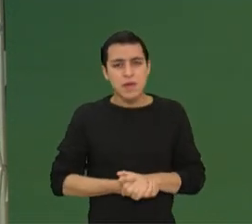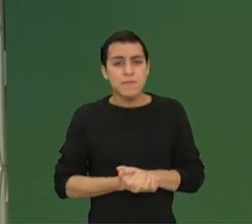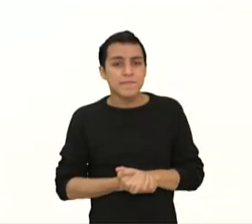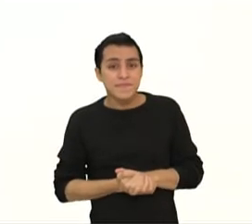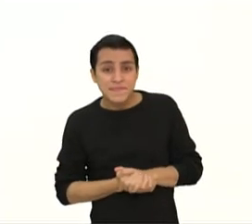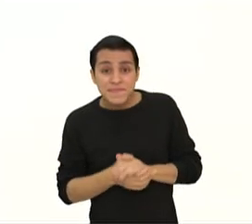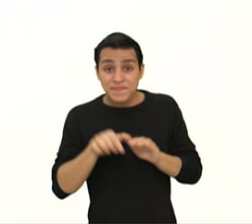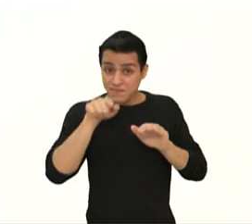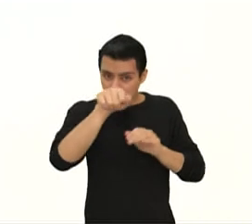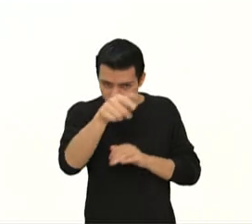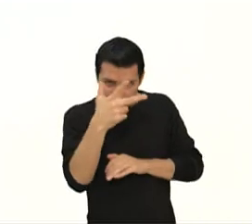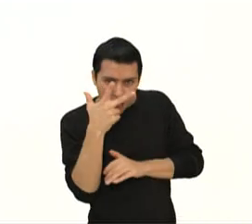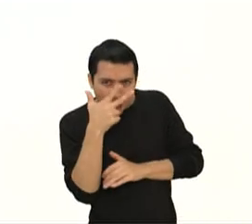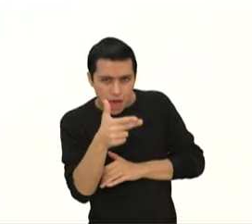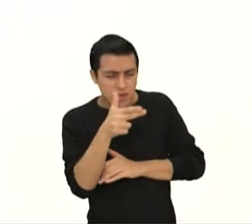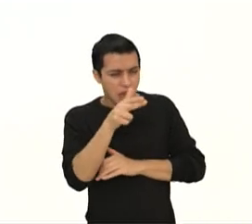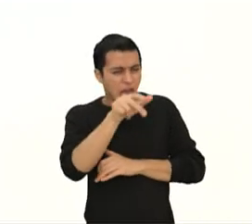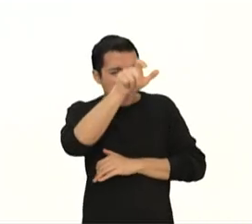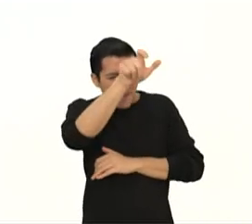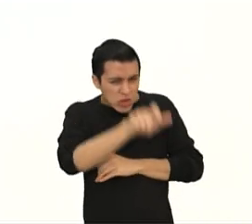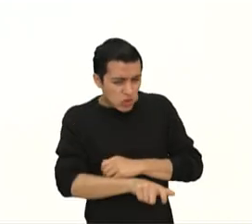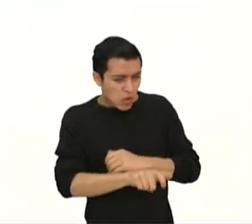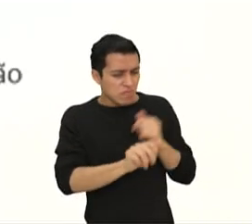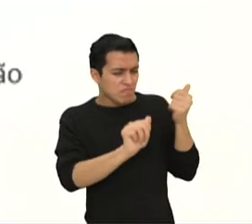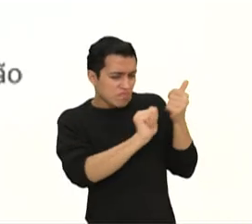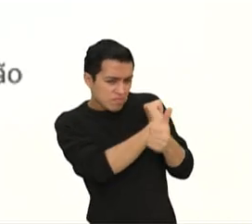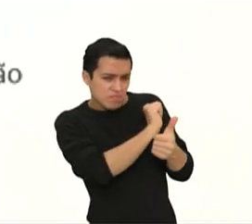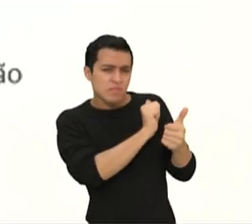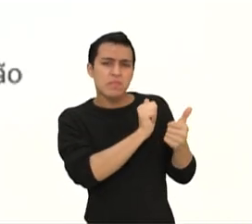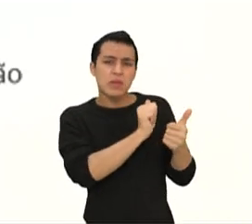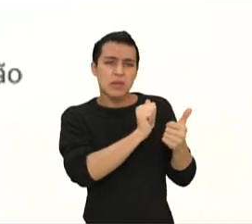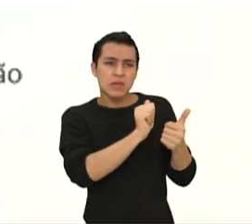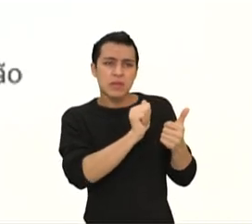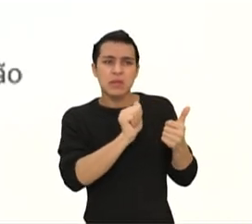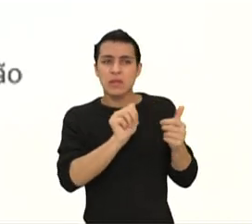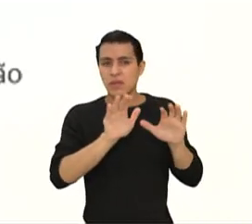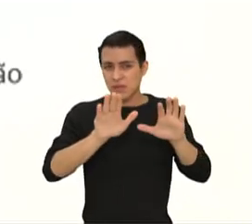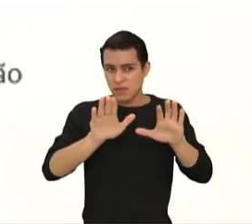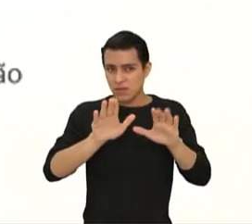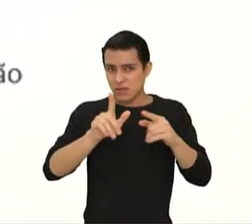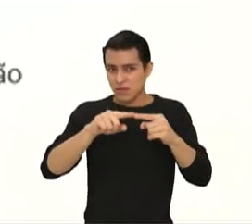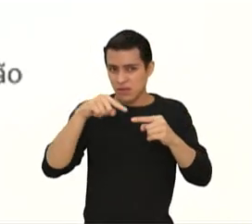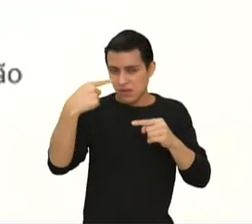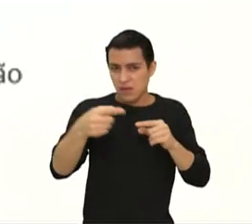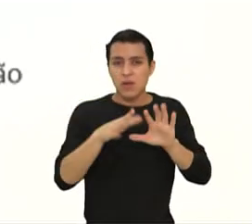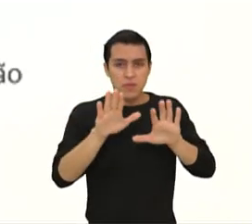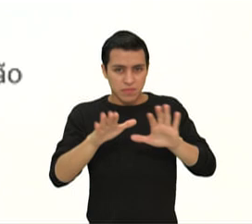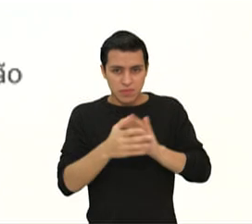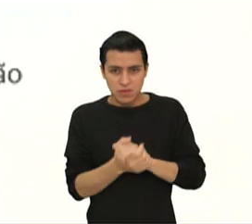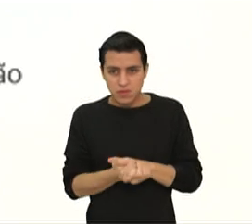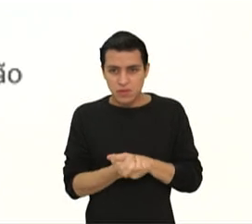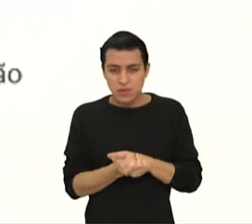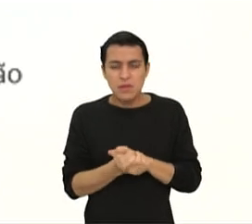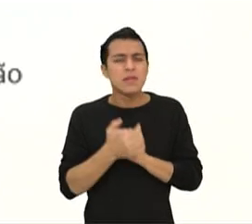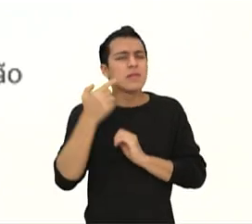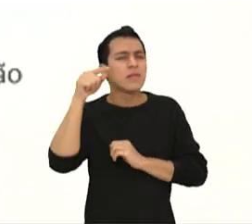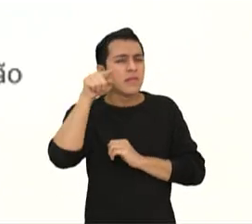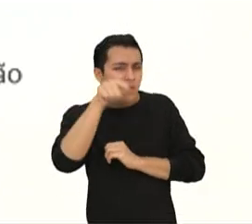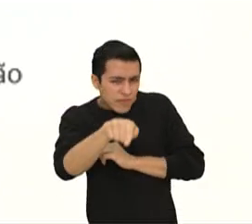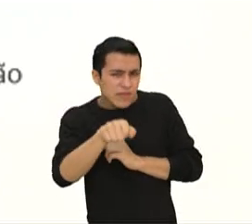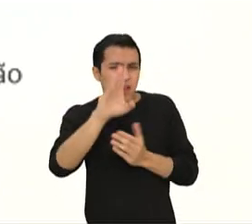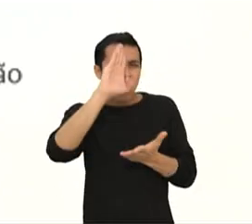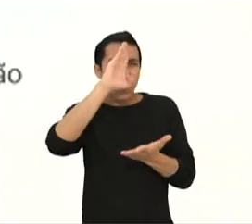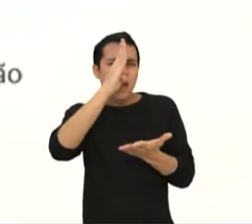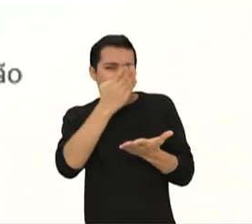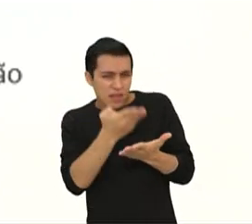Você acha que o praticante de esportes eletrônicos... Desculpa, não avançou, né? Vamos lá. E você